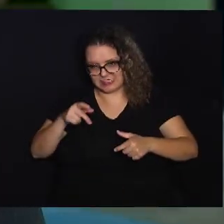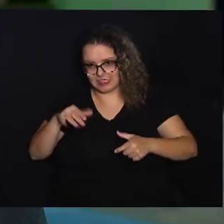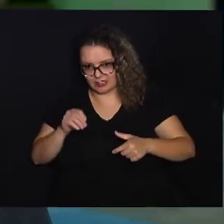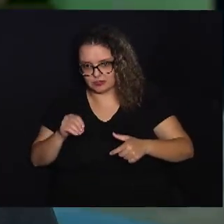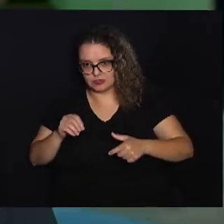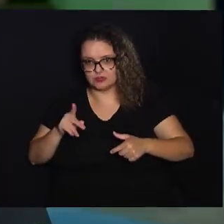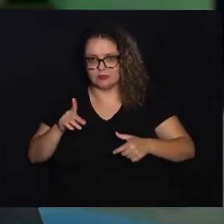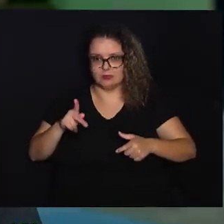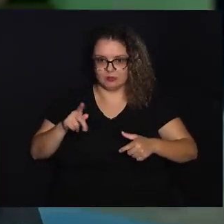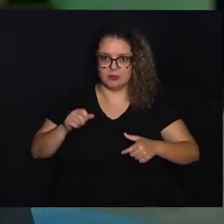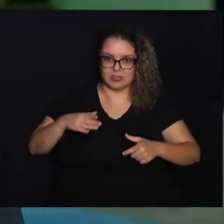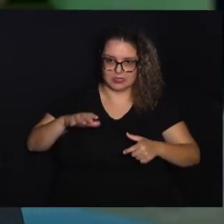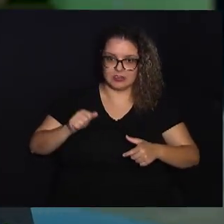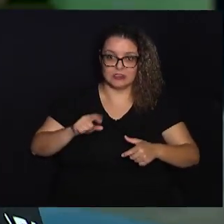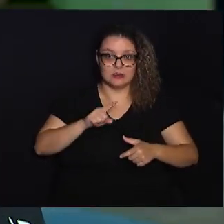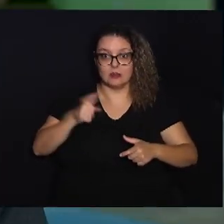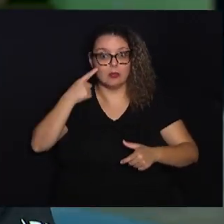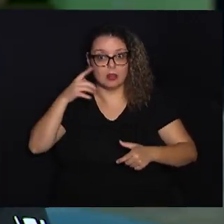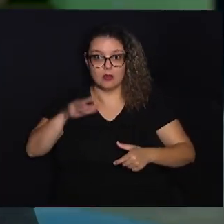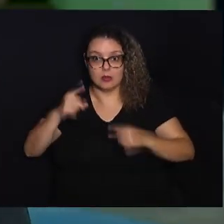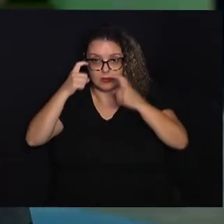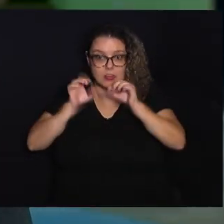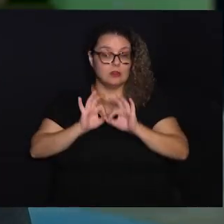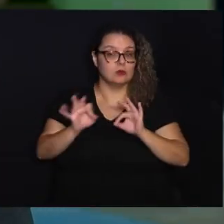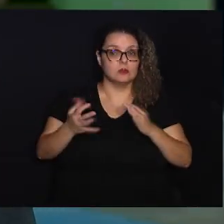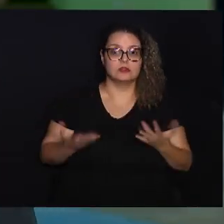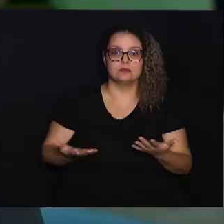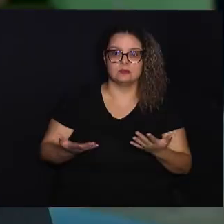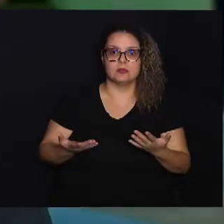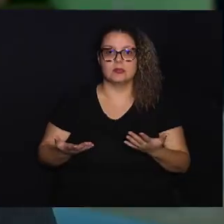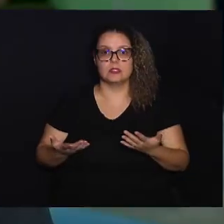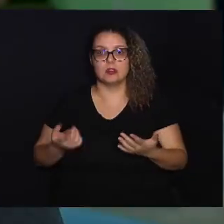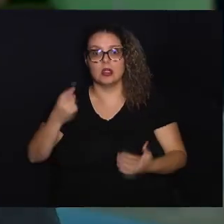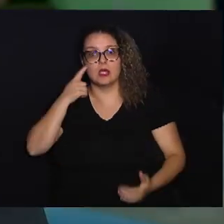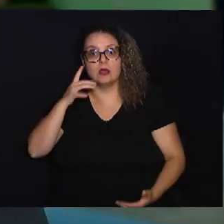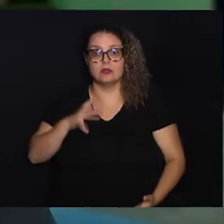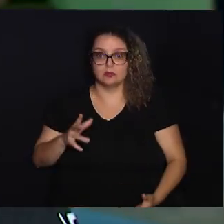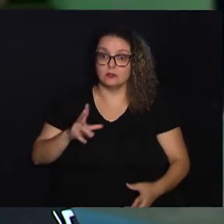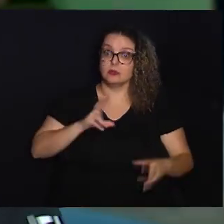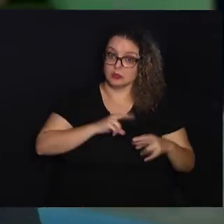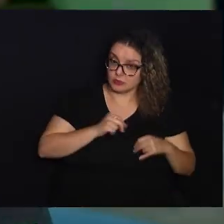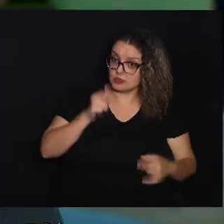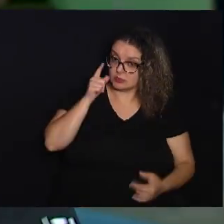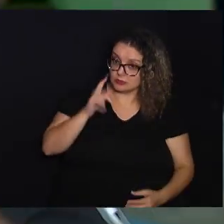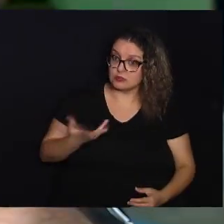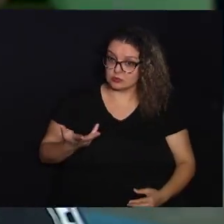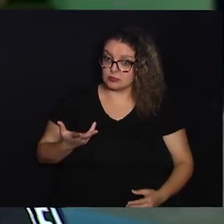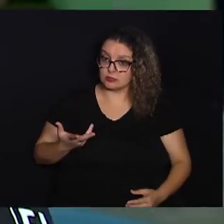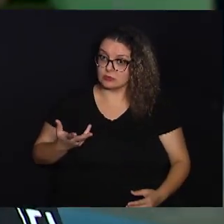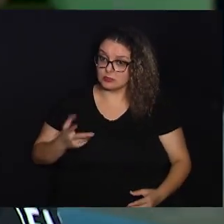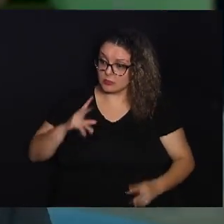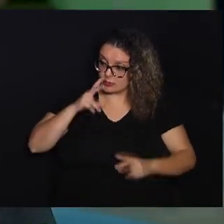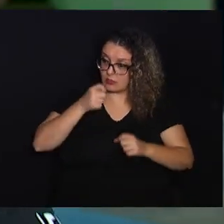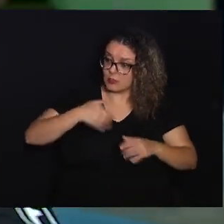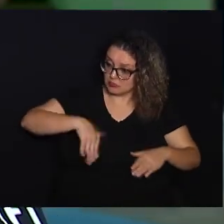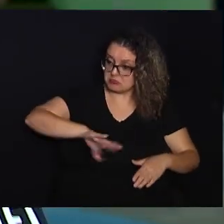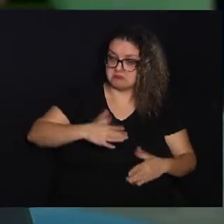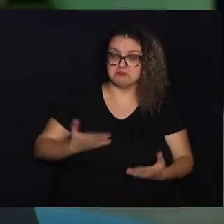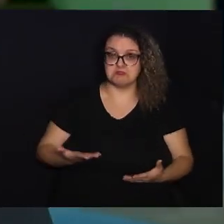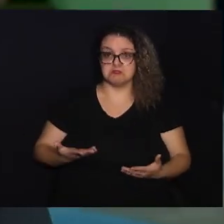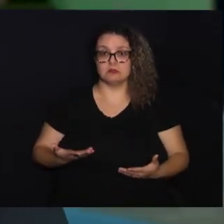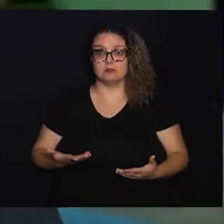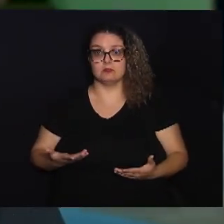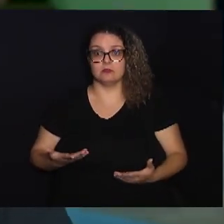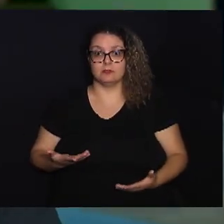pancada, não necessariamente, não é a ideia, assim, não é a ideia da violência, né? Longe disso, mas é aquela a ideia de que você, eu consigo, bater com uma